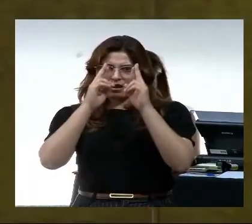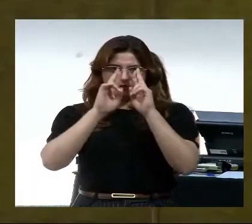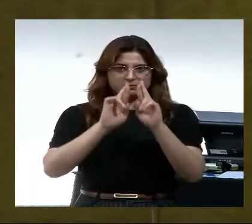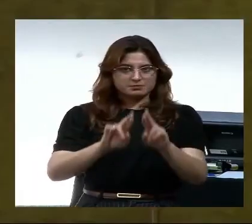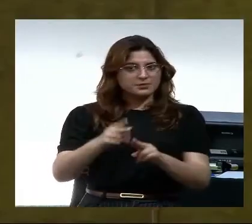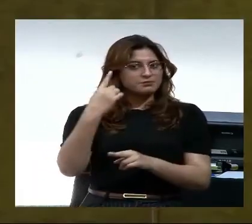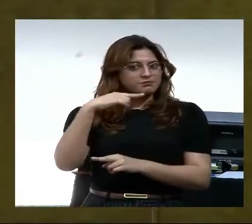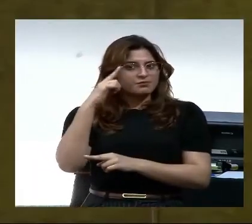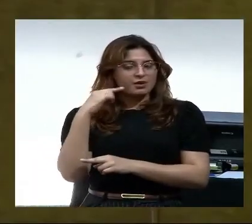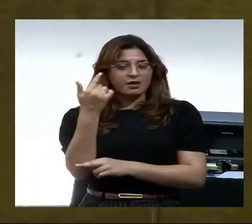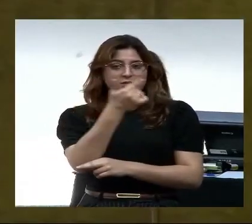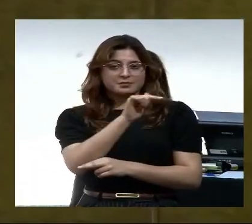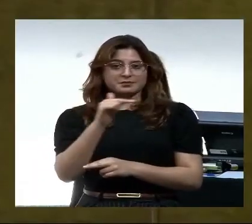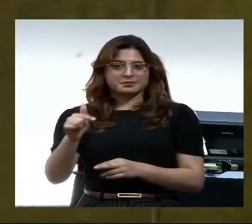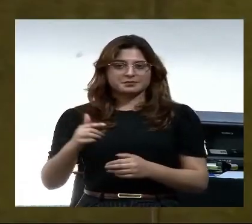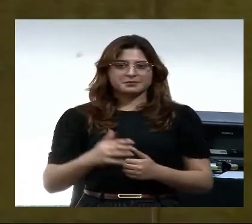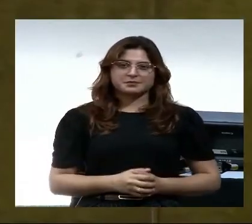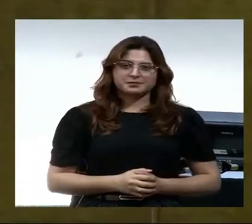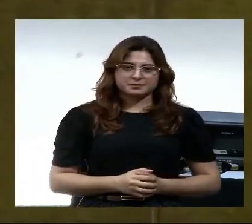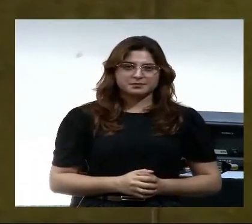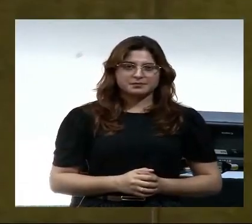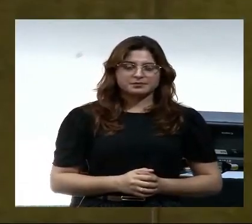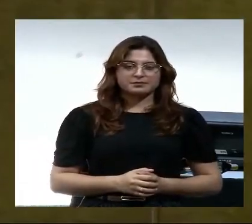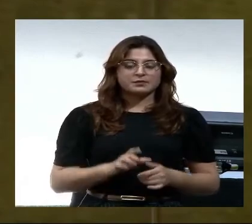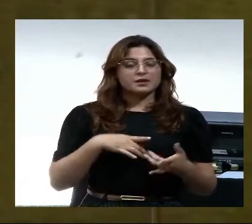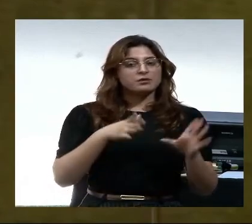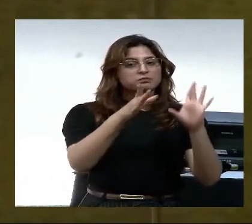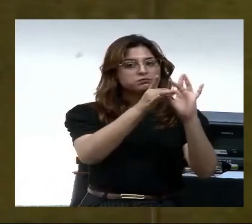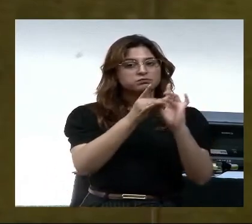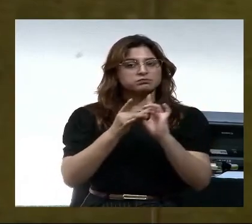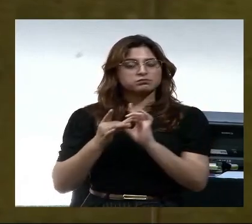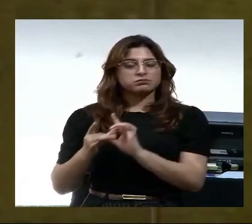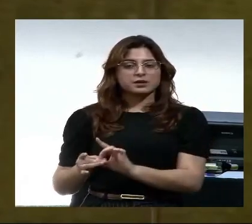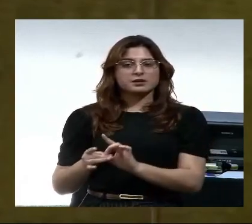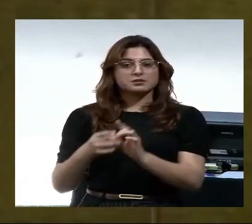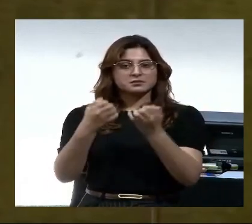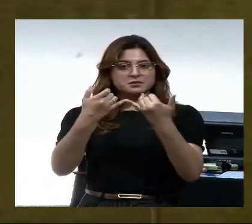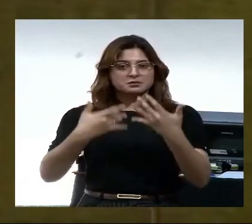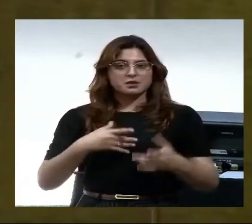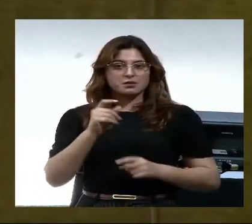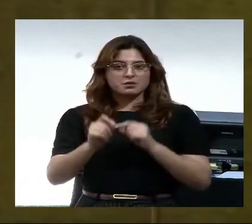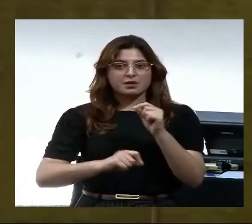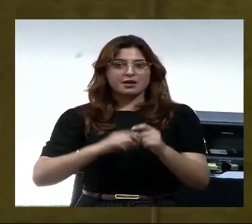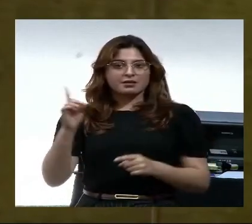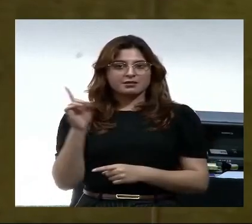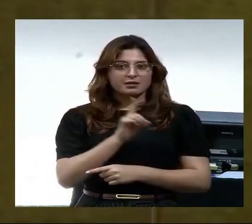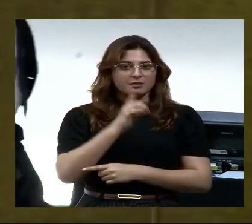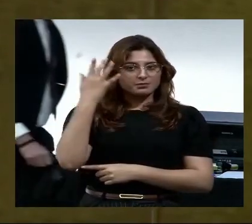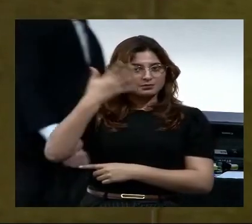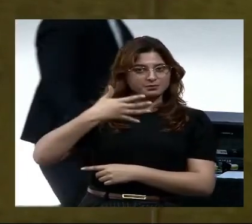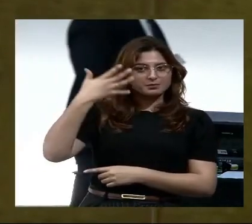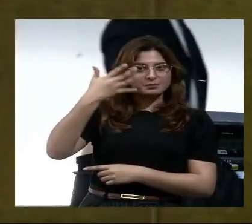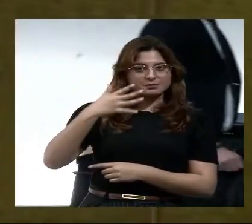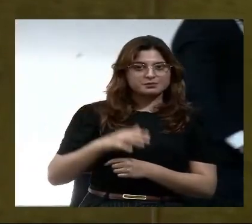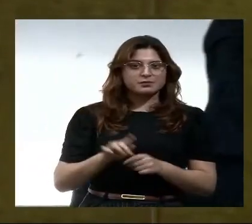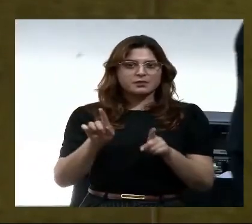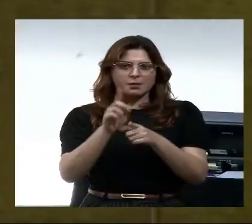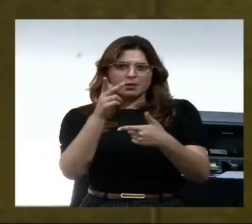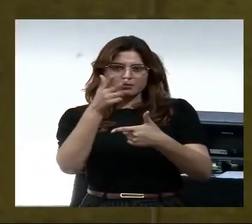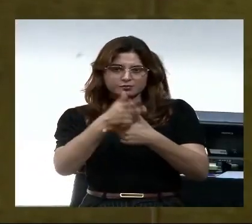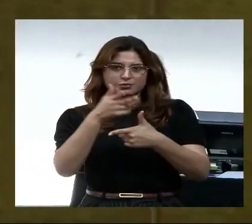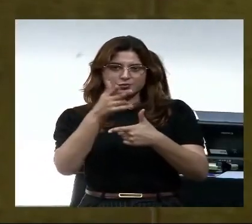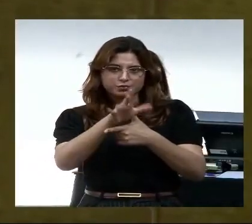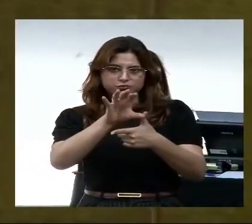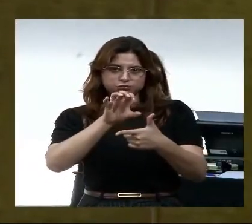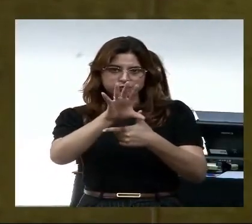advogadas em rede nacional? É nesse contexto que cito, por exemplo, as sustentações orais. Vídeo gravado